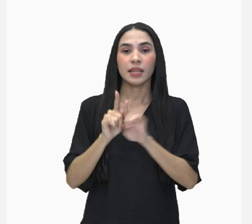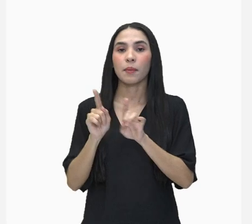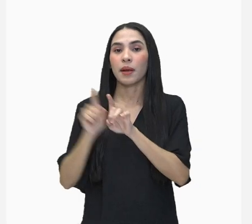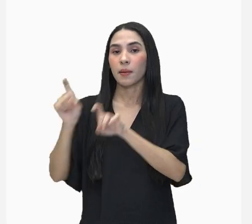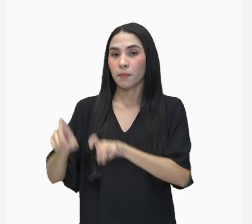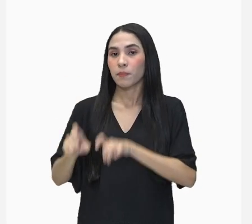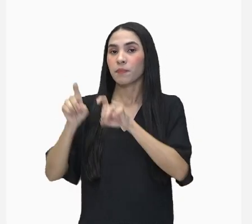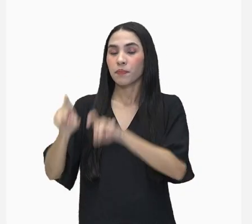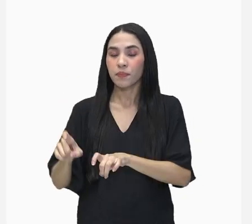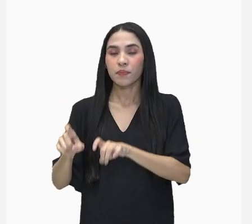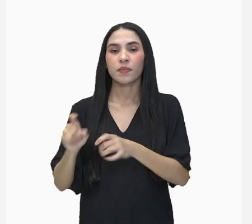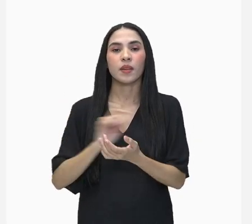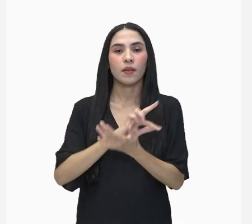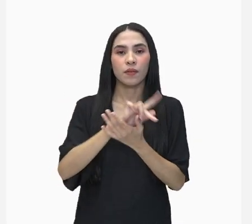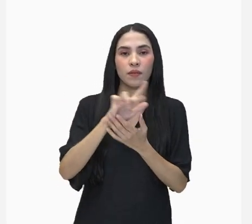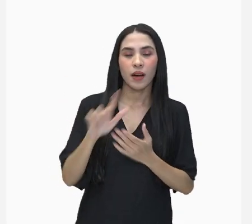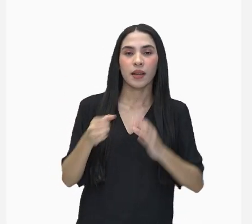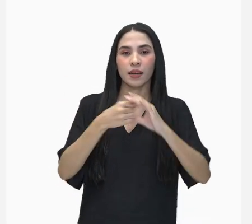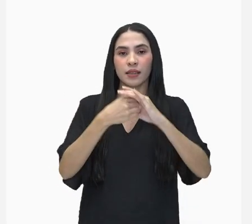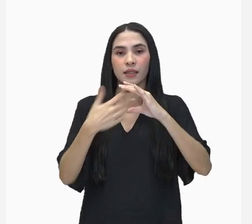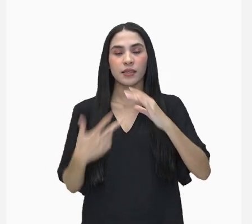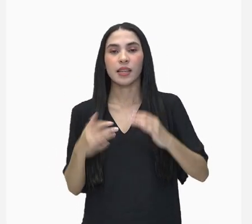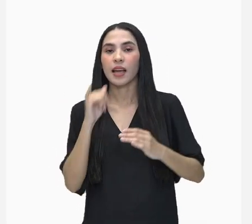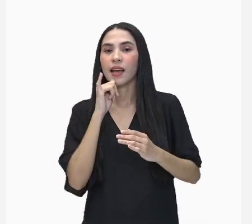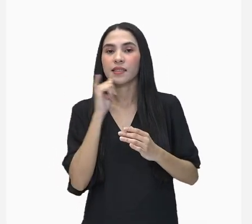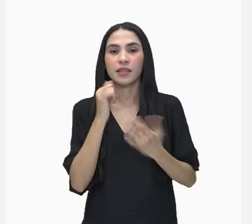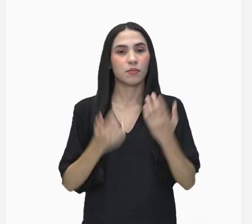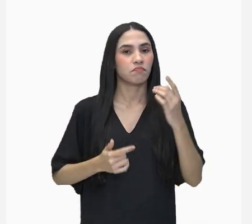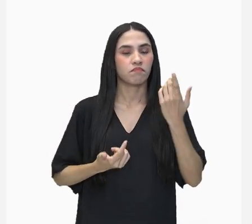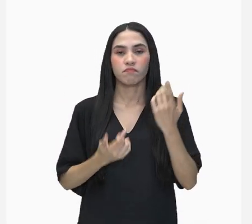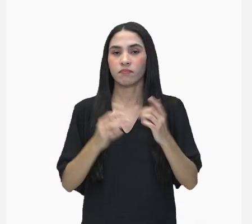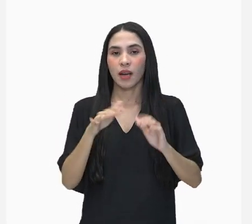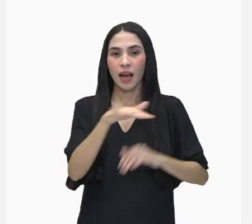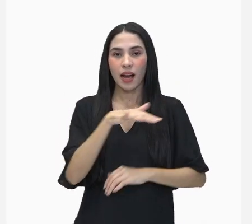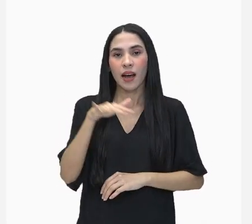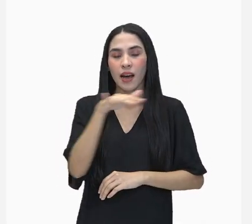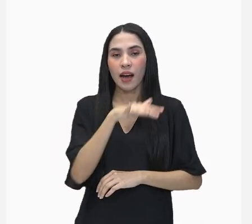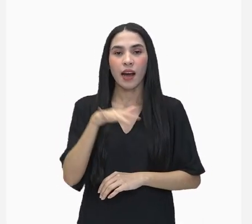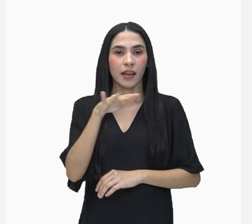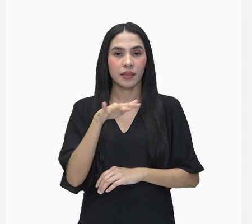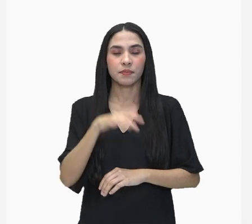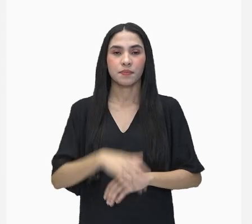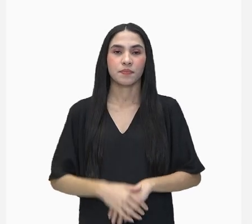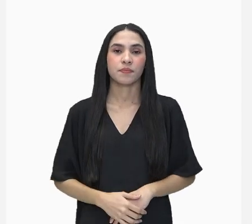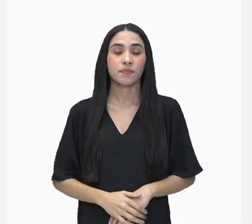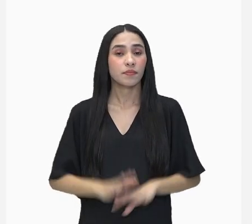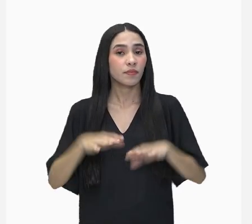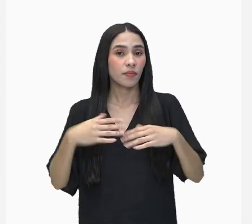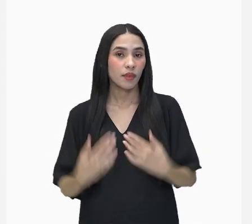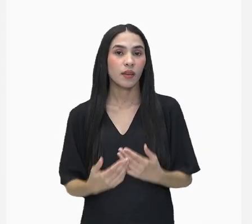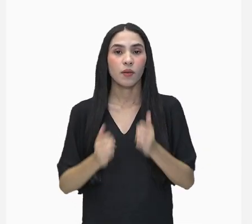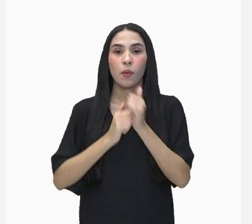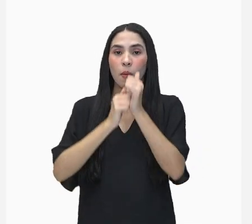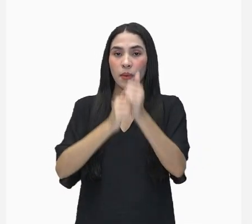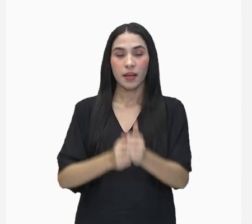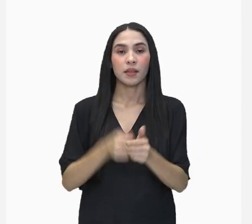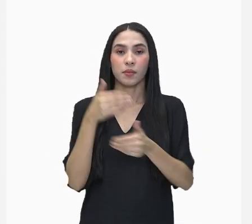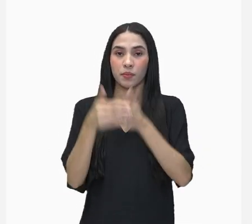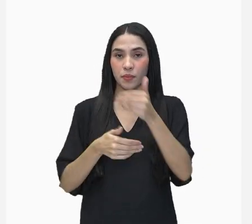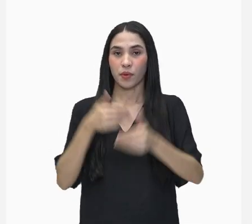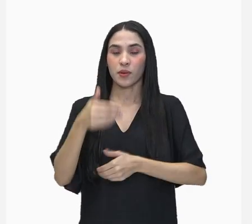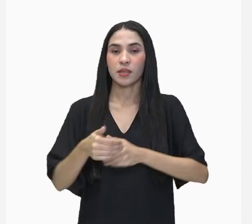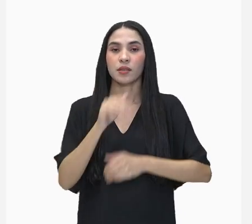zonas residenciais, em áreas comerciais e em áreas industriais. E aí, acompanhado desse processo